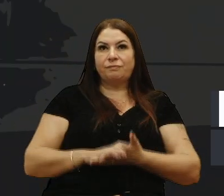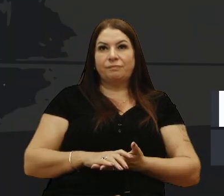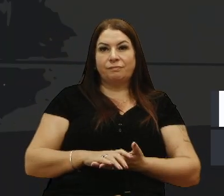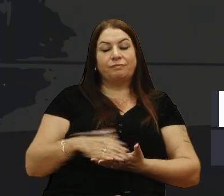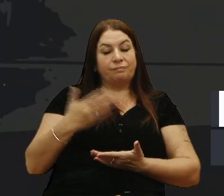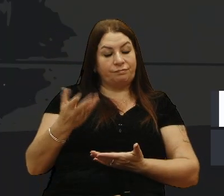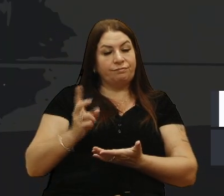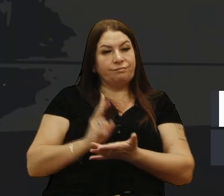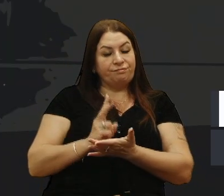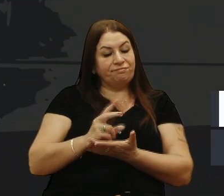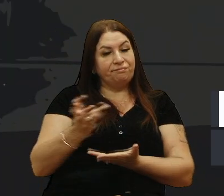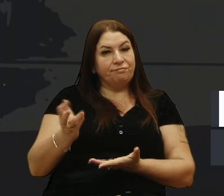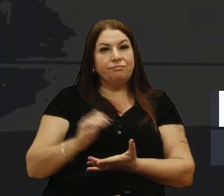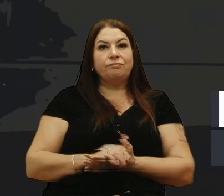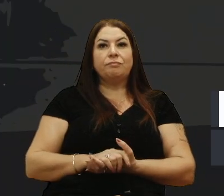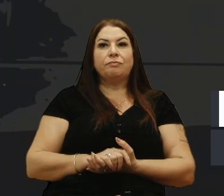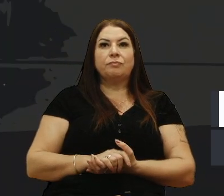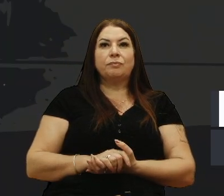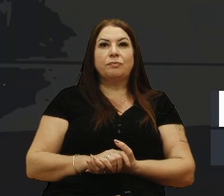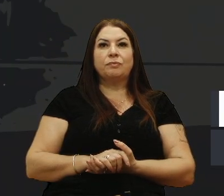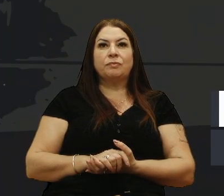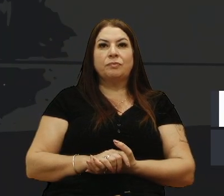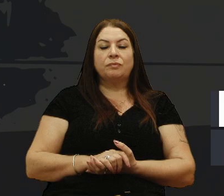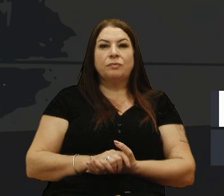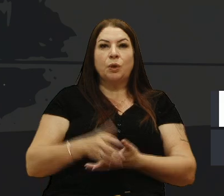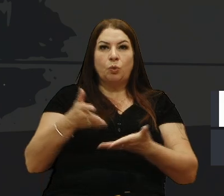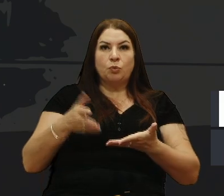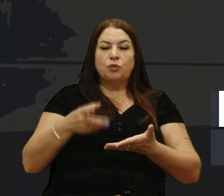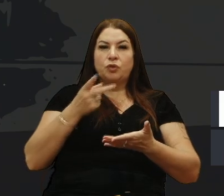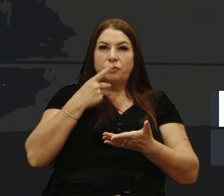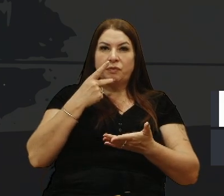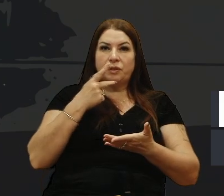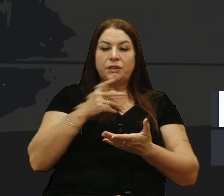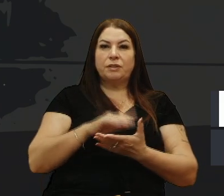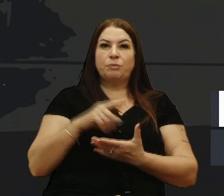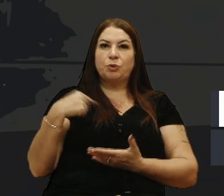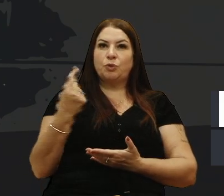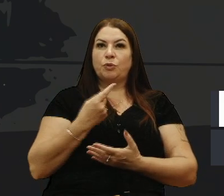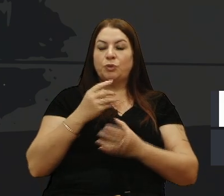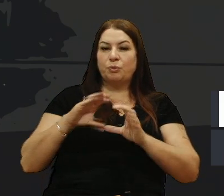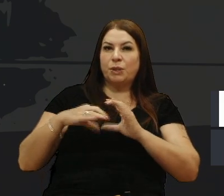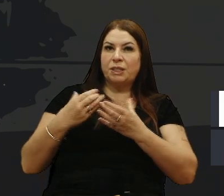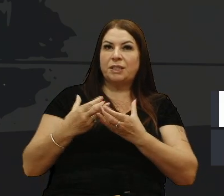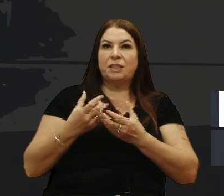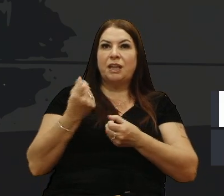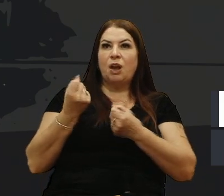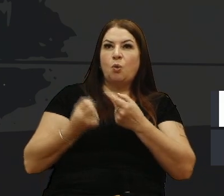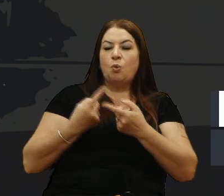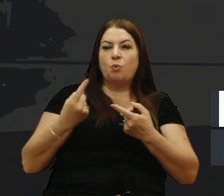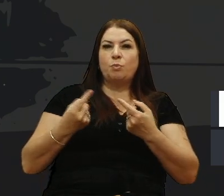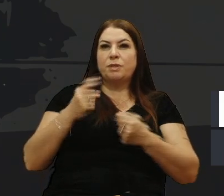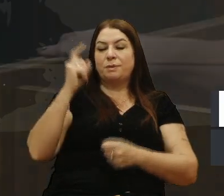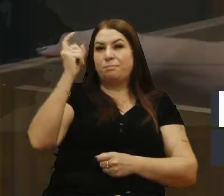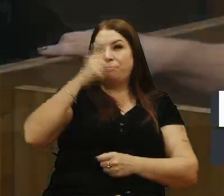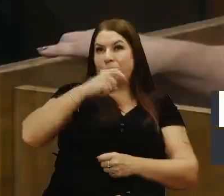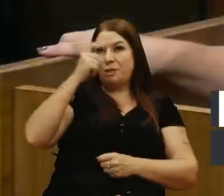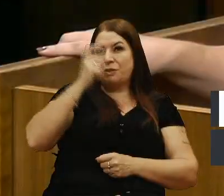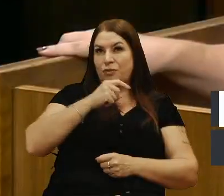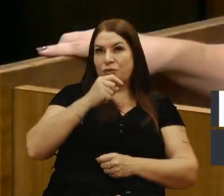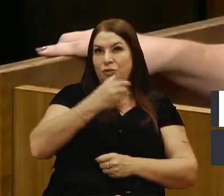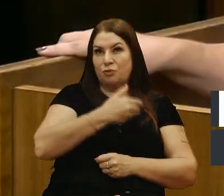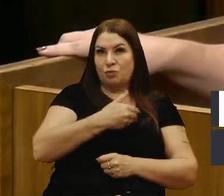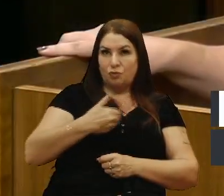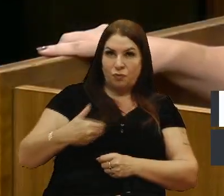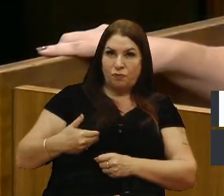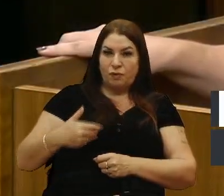a gente segue. Hoje, né, aqui falando para a nossa comunidade de algumas das mentiras do